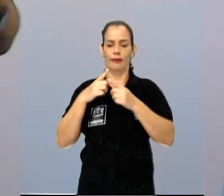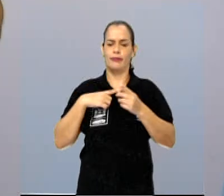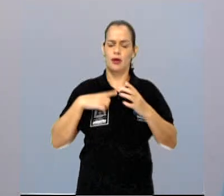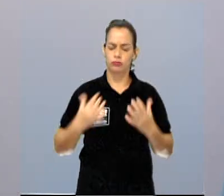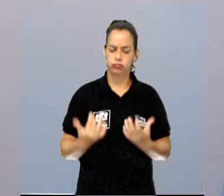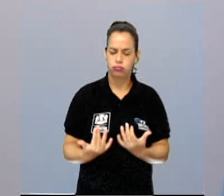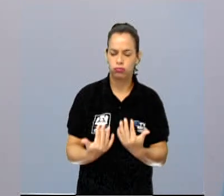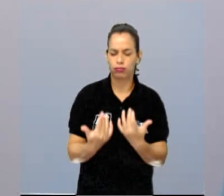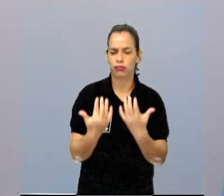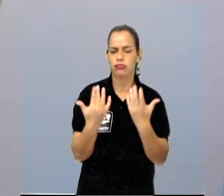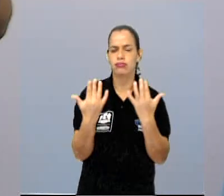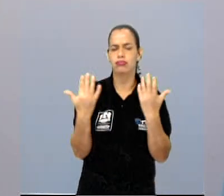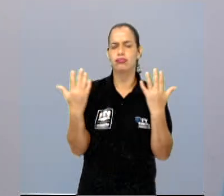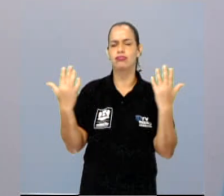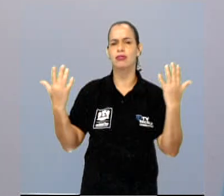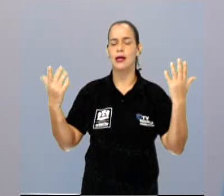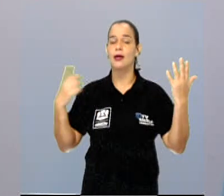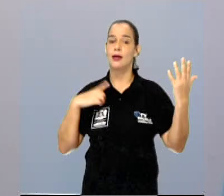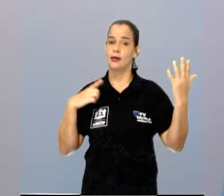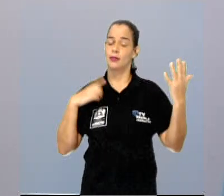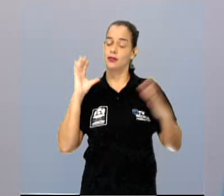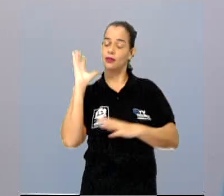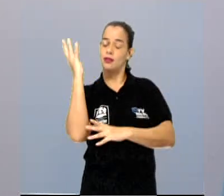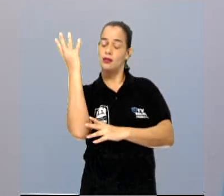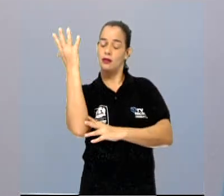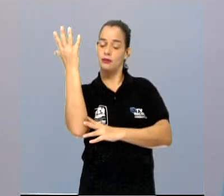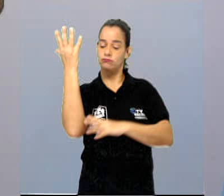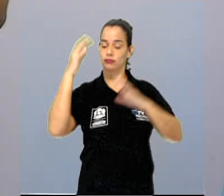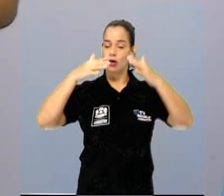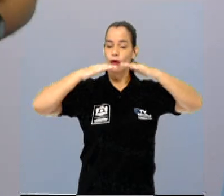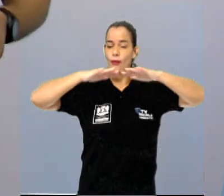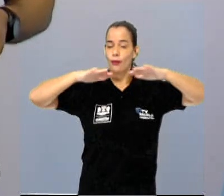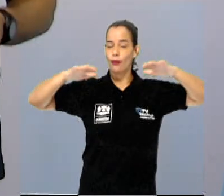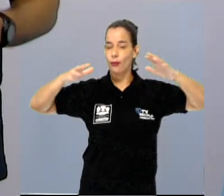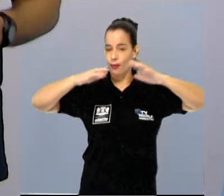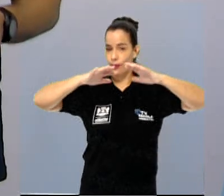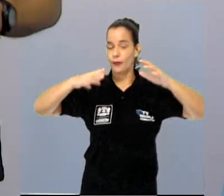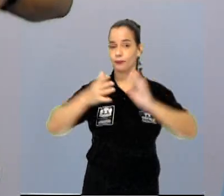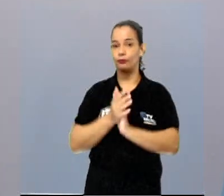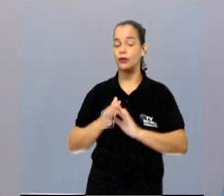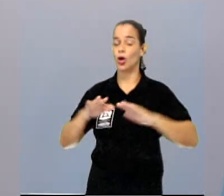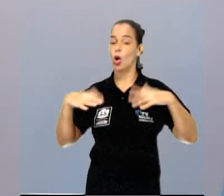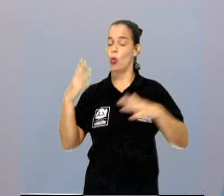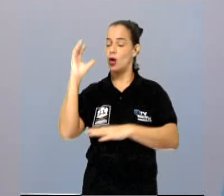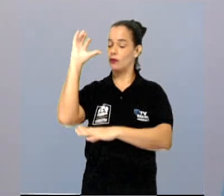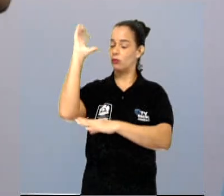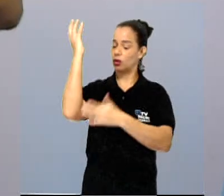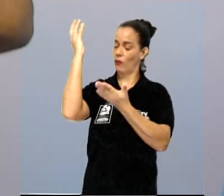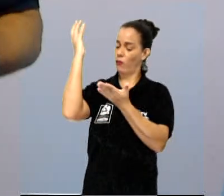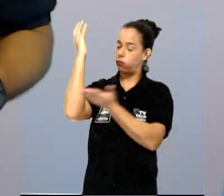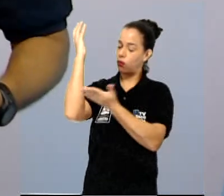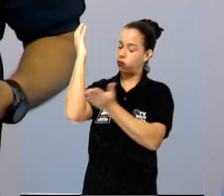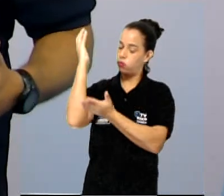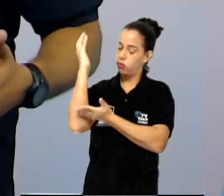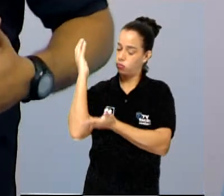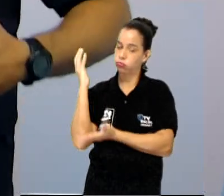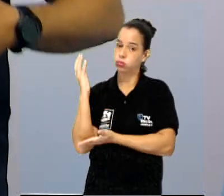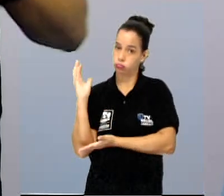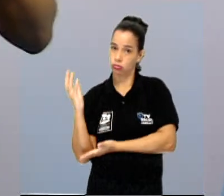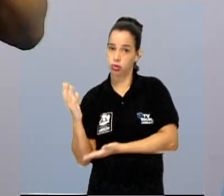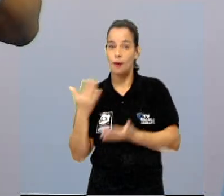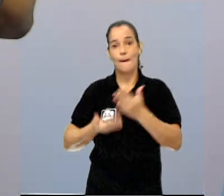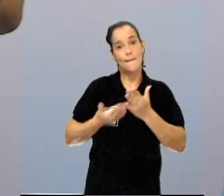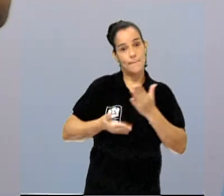ali na região da sombra das florestas. Quando uma área é desmatada, diminui a proteção do solo,